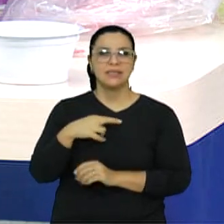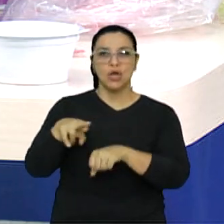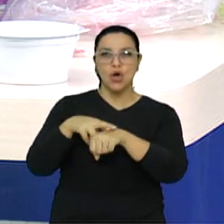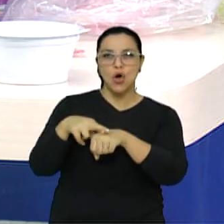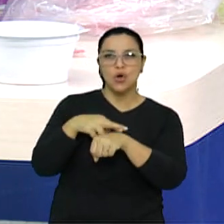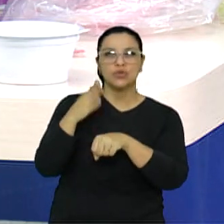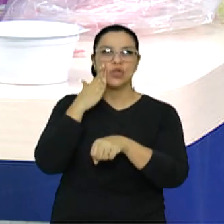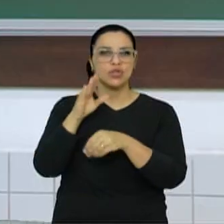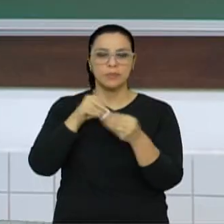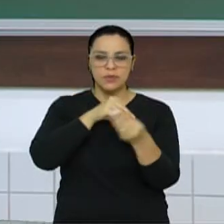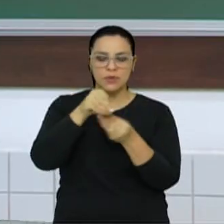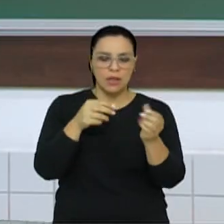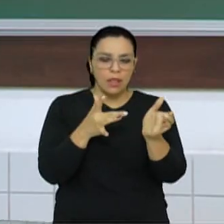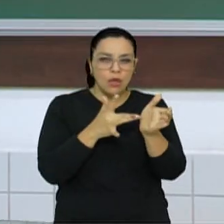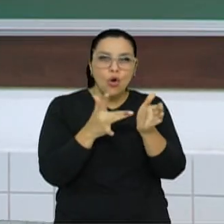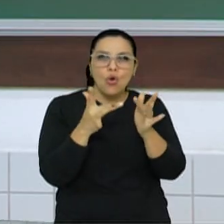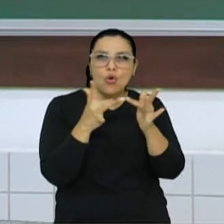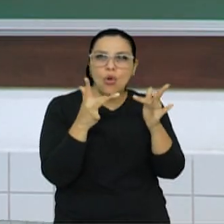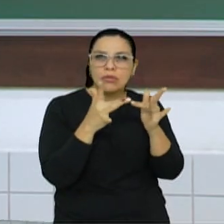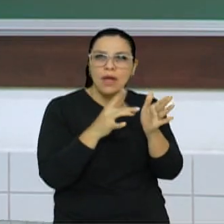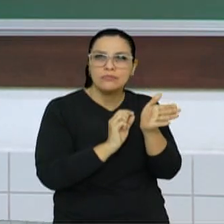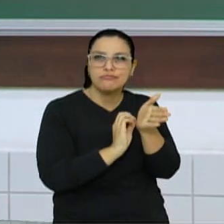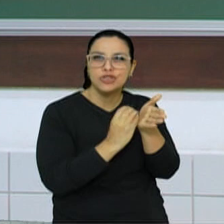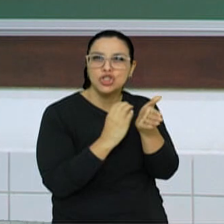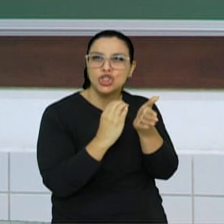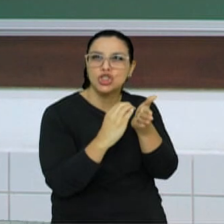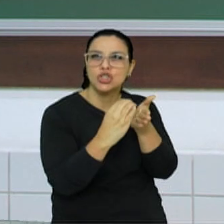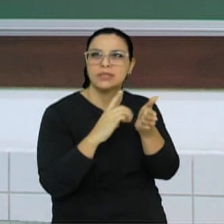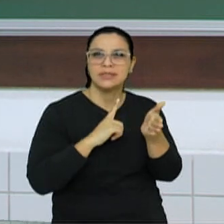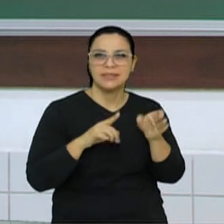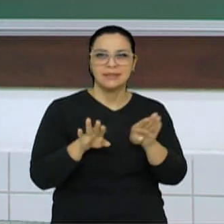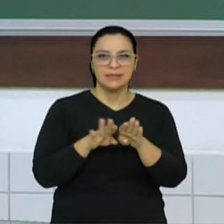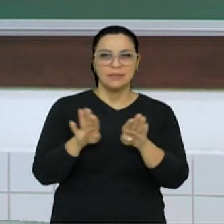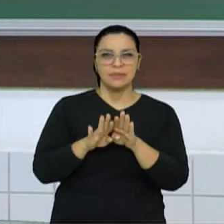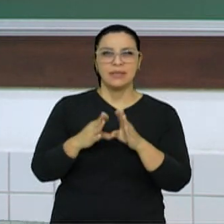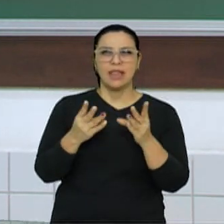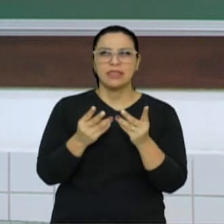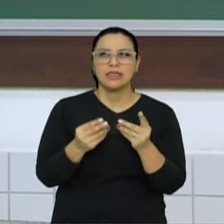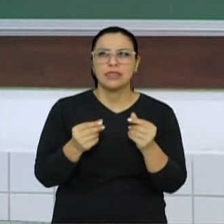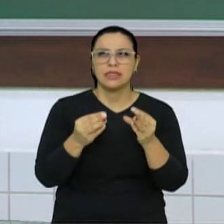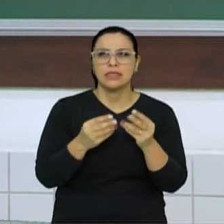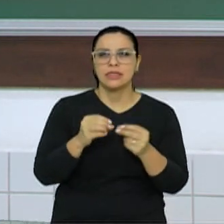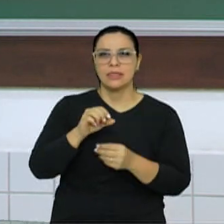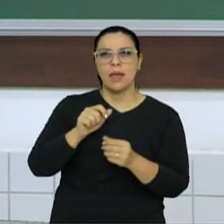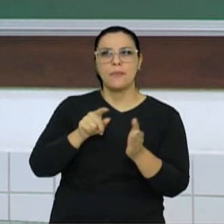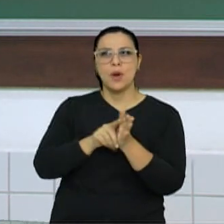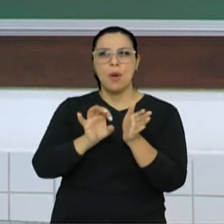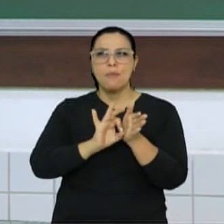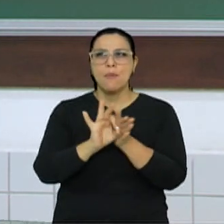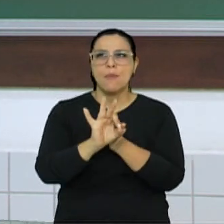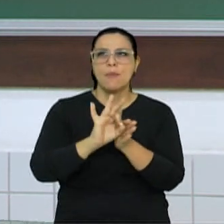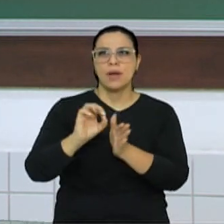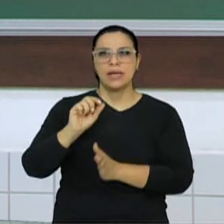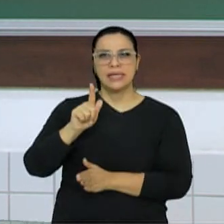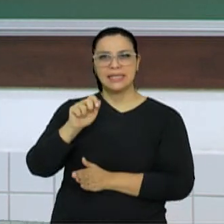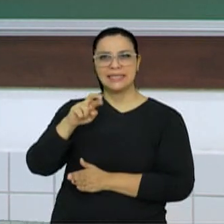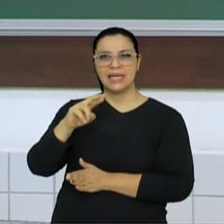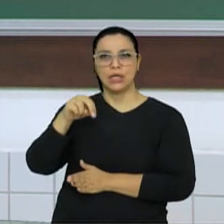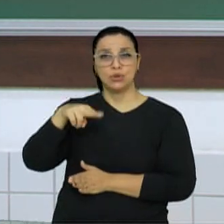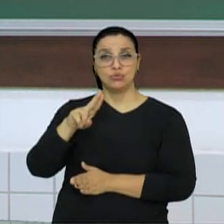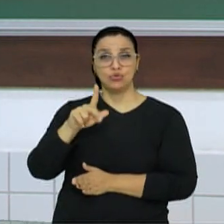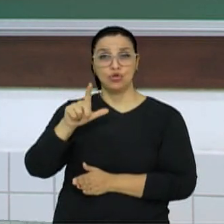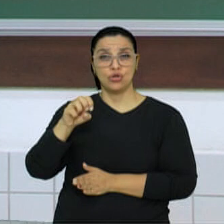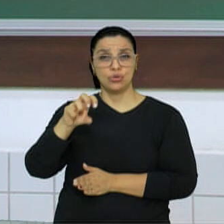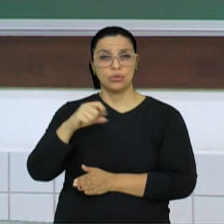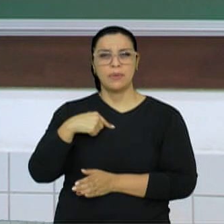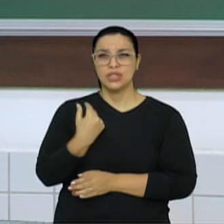outras azuis, colocando aqui só para representar que ele é rugoso, tá? Granuloso, né? Também tem esse termo granuloso. Mas ele também